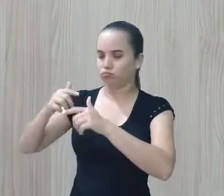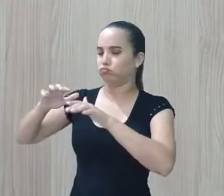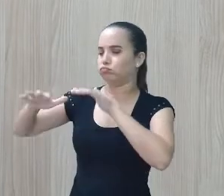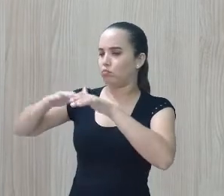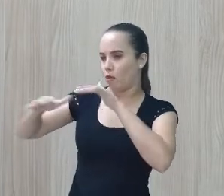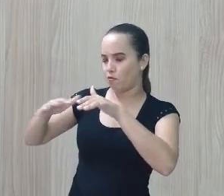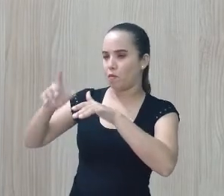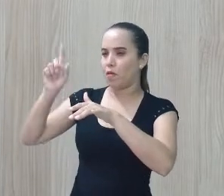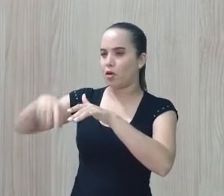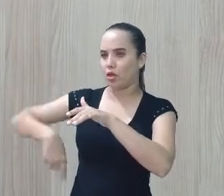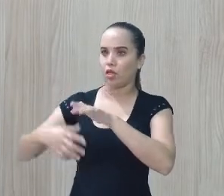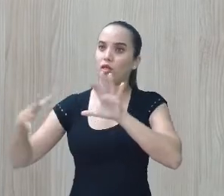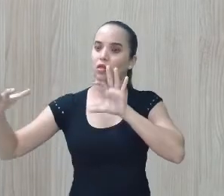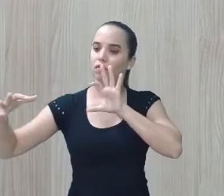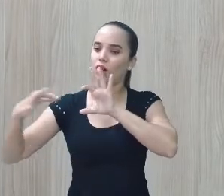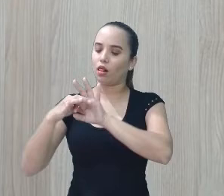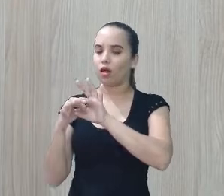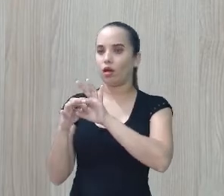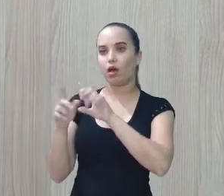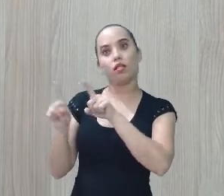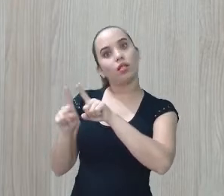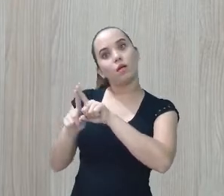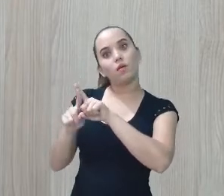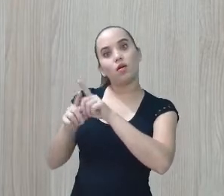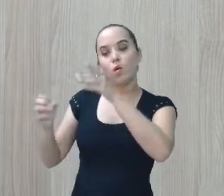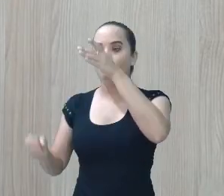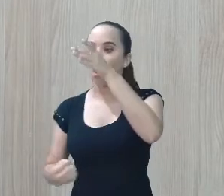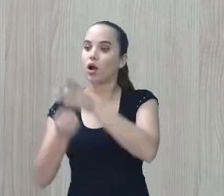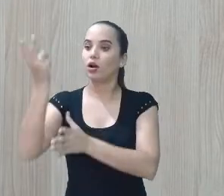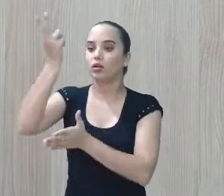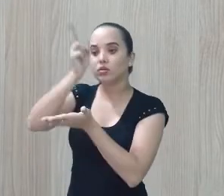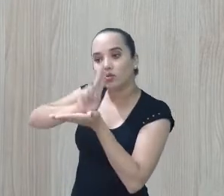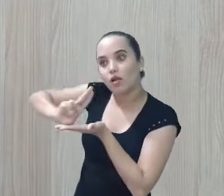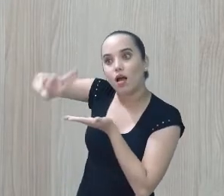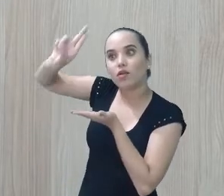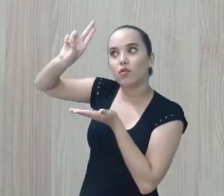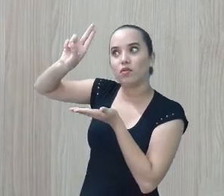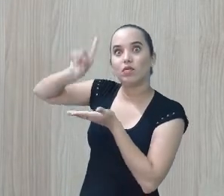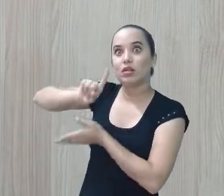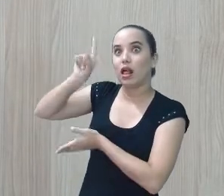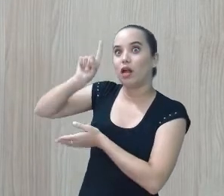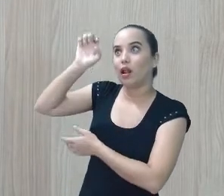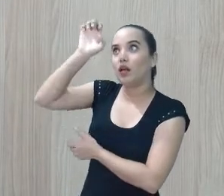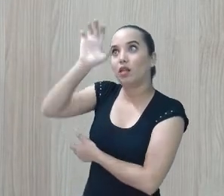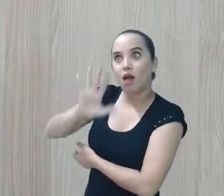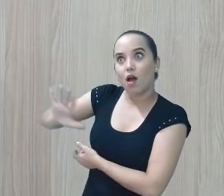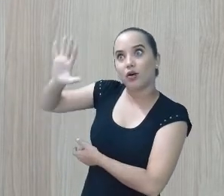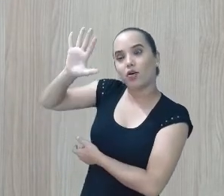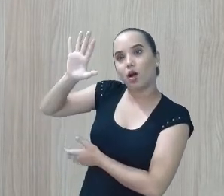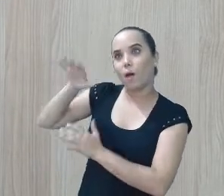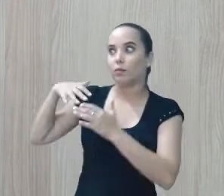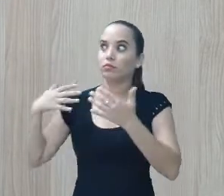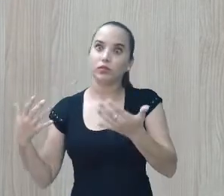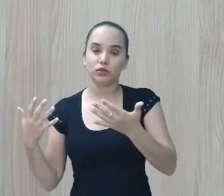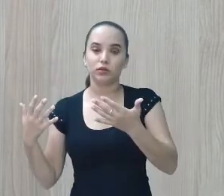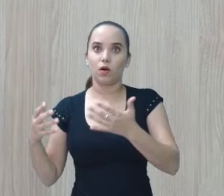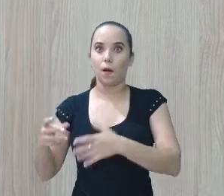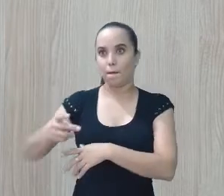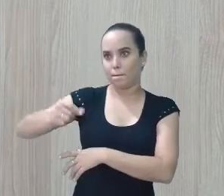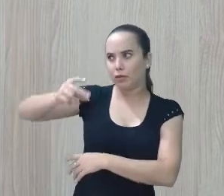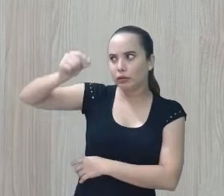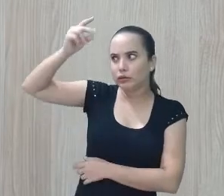sociedade coincide com o surgimento das universidades na Europa. Sim. Né? E não por acaso, a mais